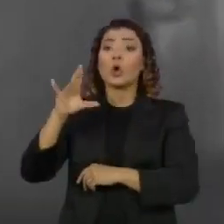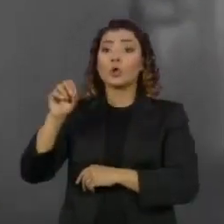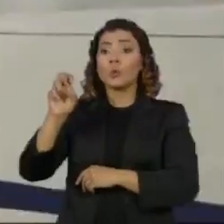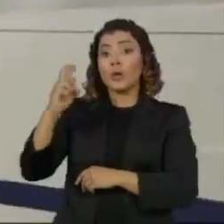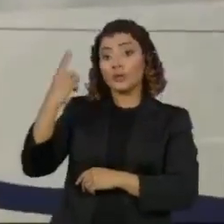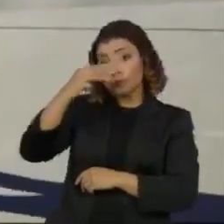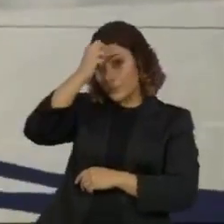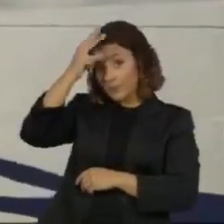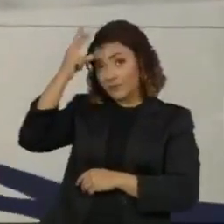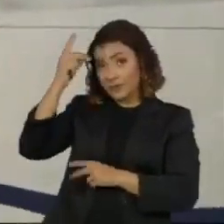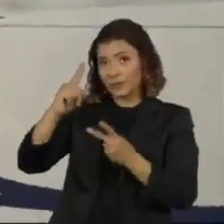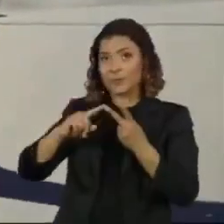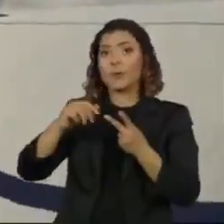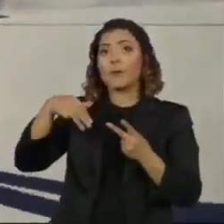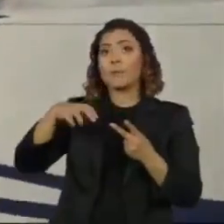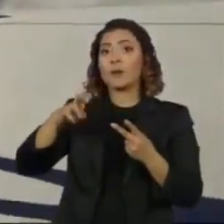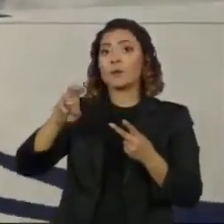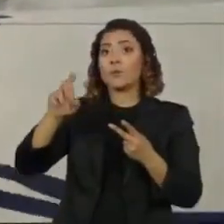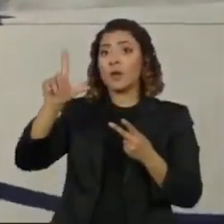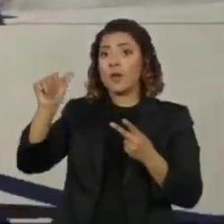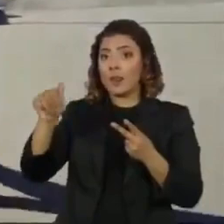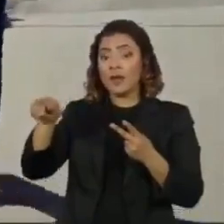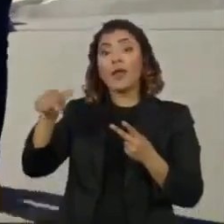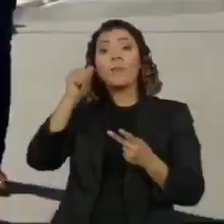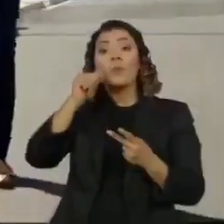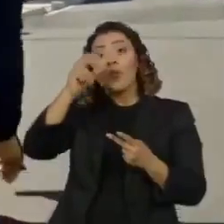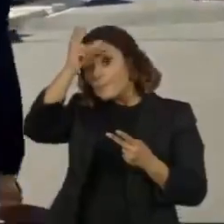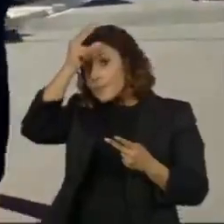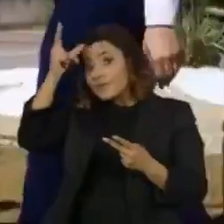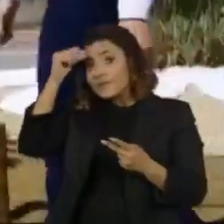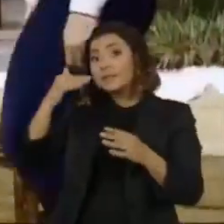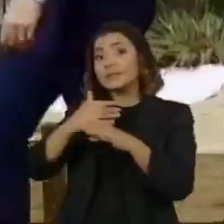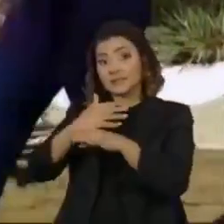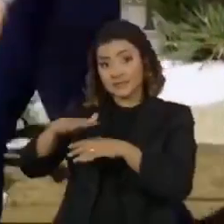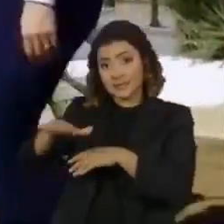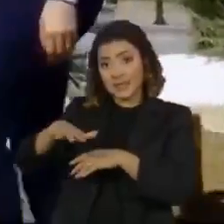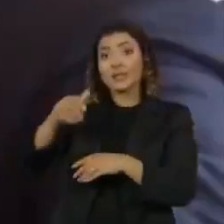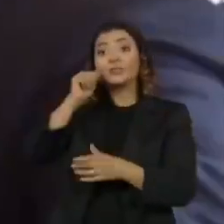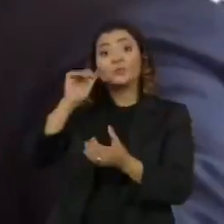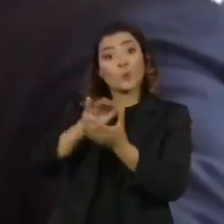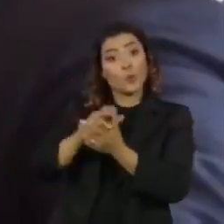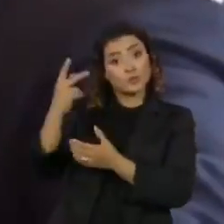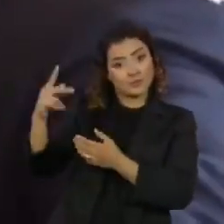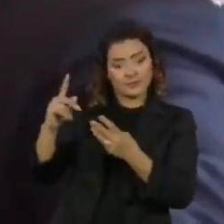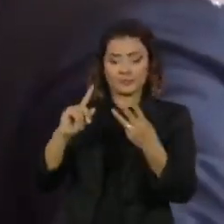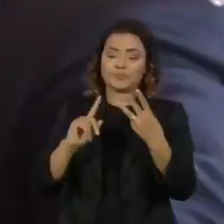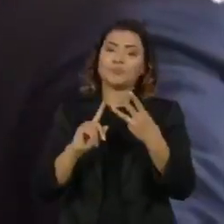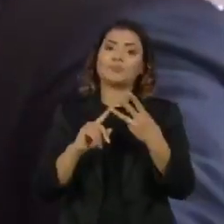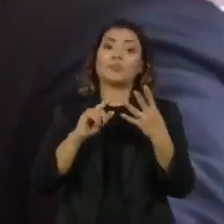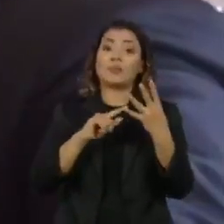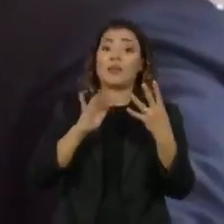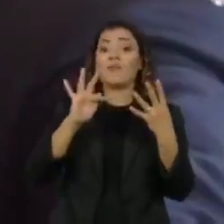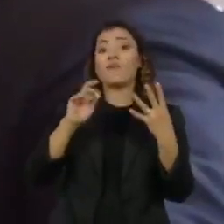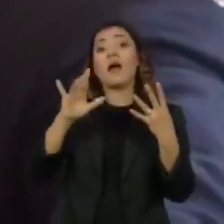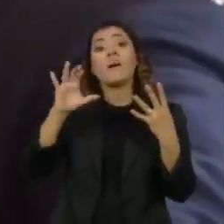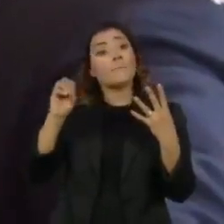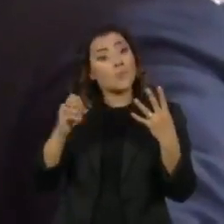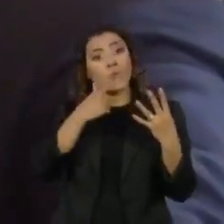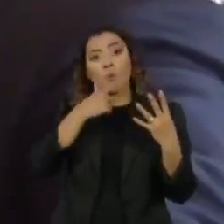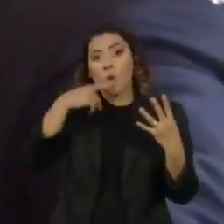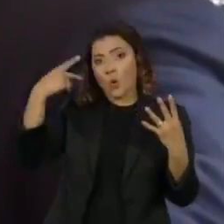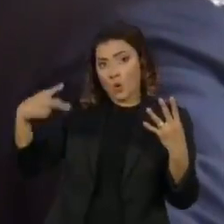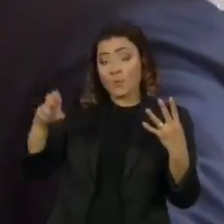de Saquarema; Manuela Pérez, atual prefeita da cidade e mulher de Antônio; Fábio André Dias